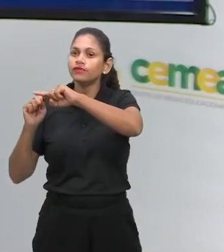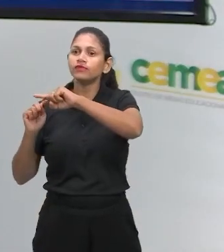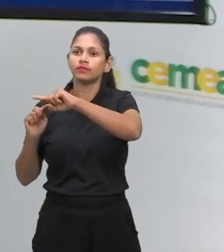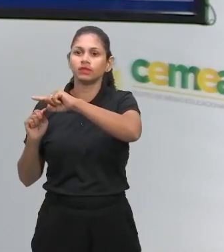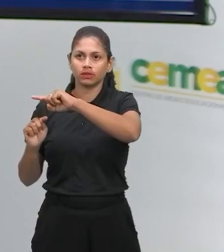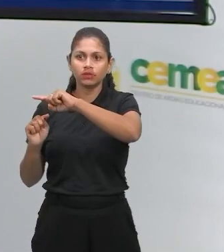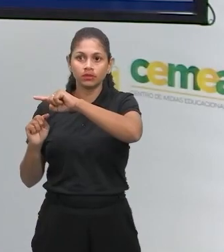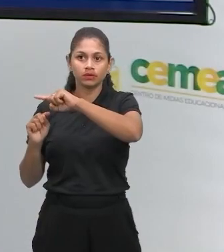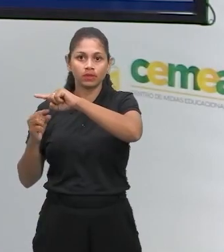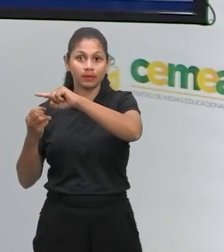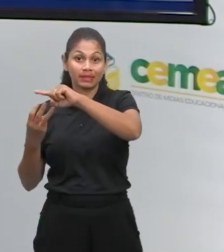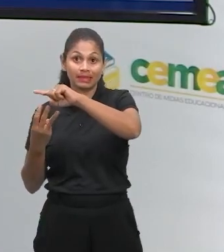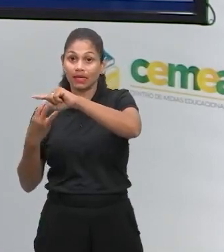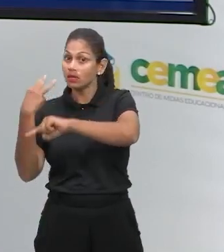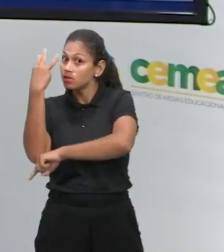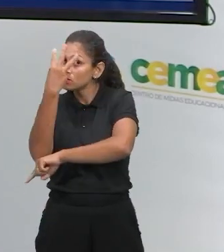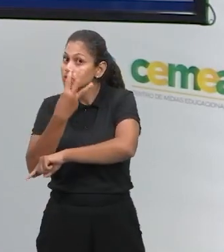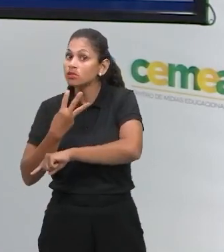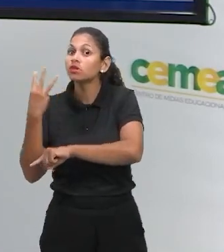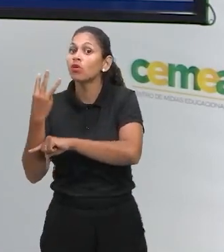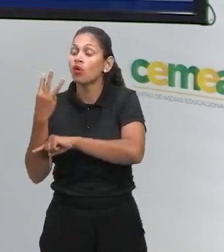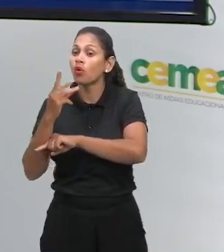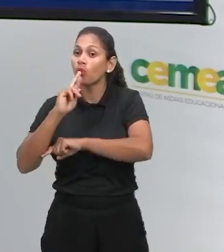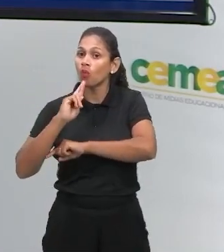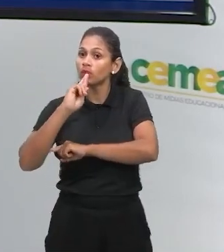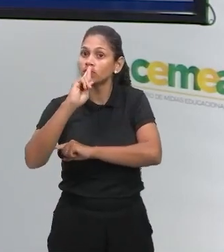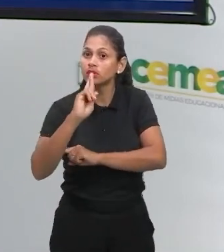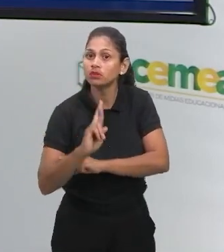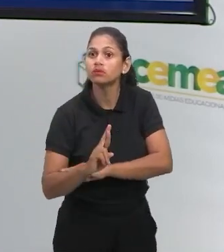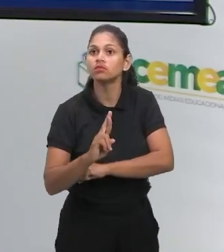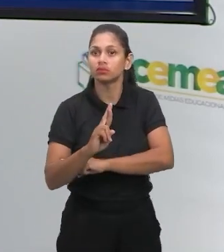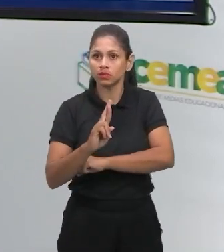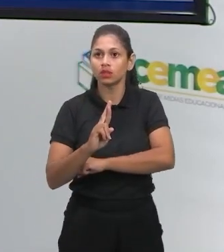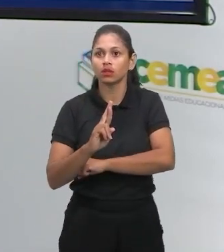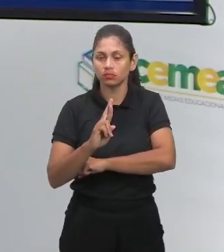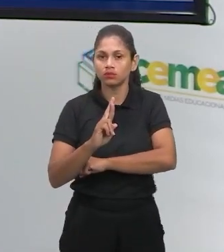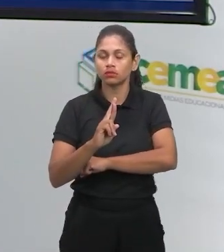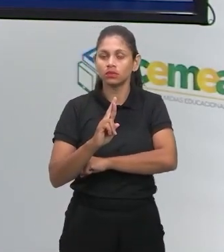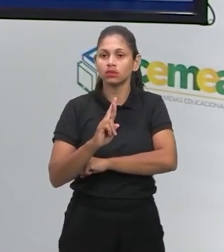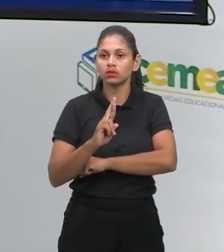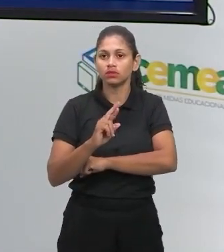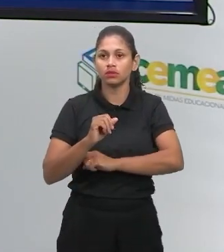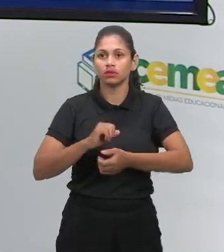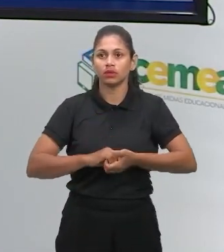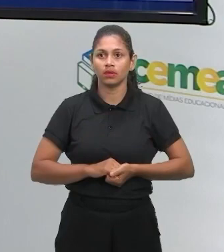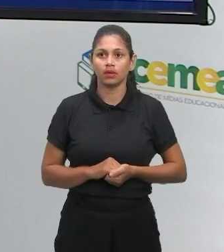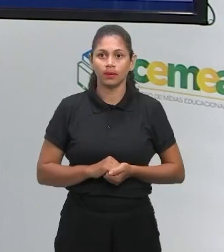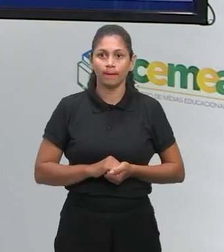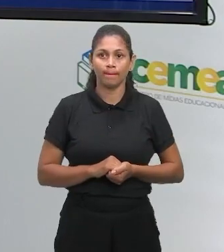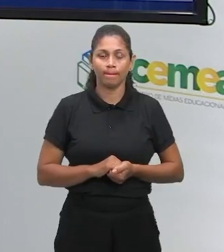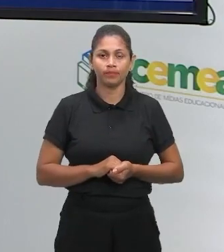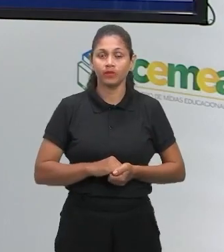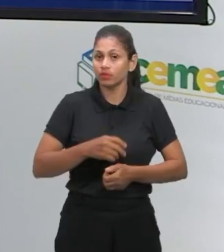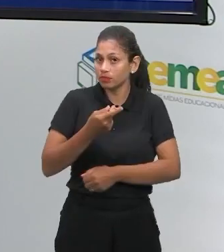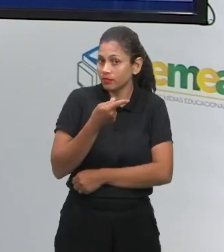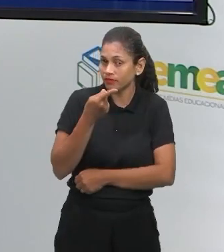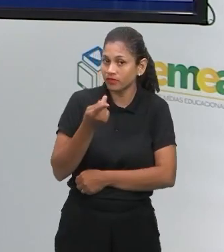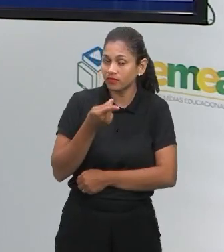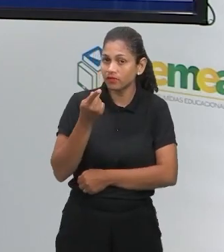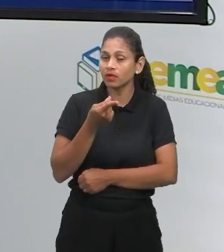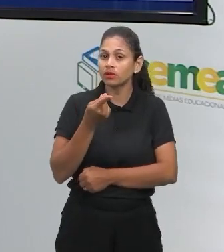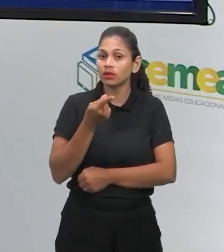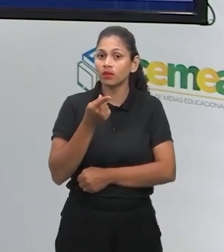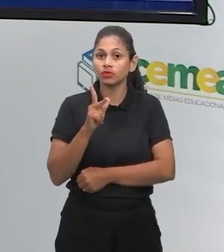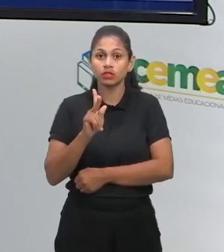achamos aqui a nossa velocidade média. Beleza, mas calma lá. Vamos ver aqui falamos de quilômetros por hora, mas em alguns momentos